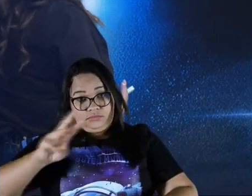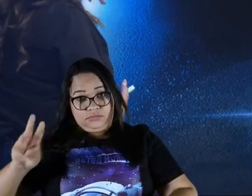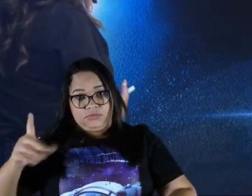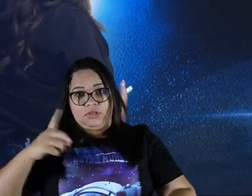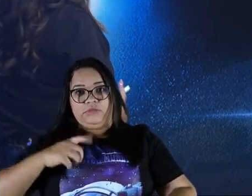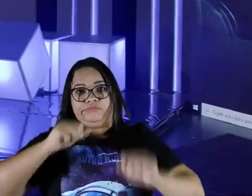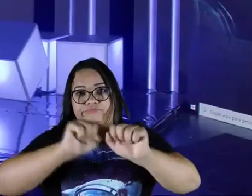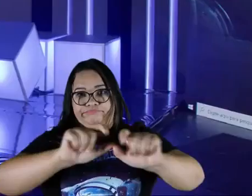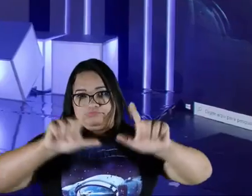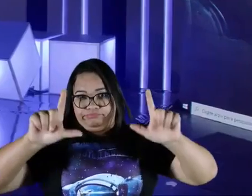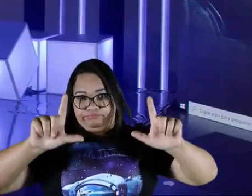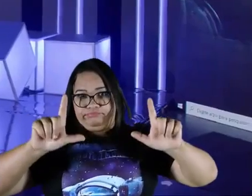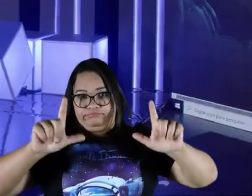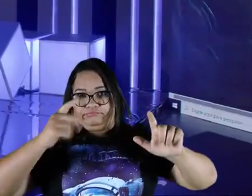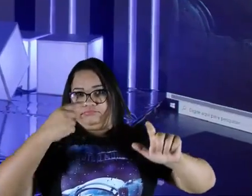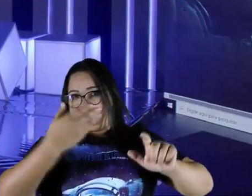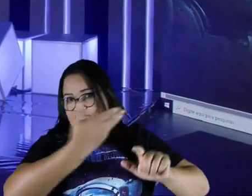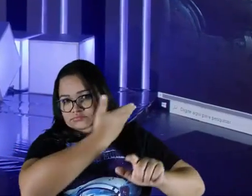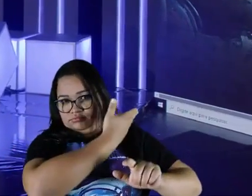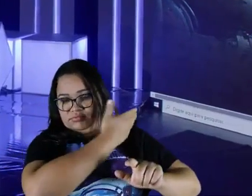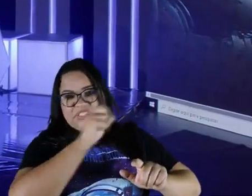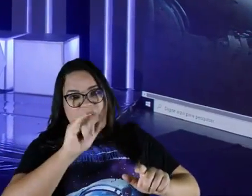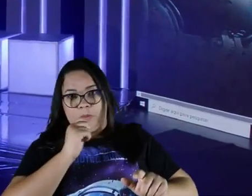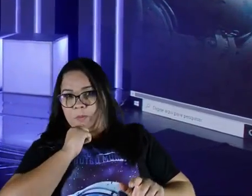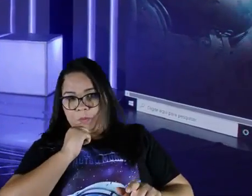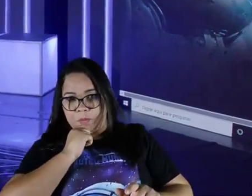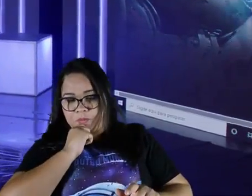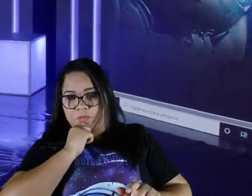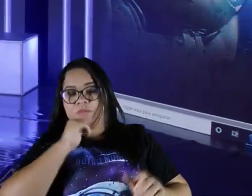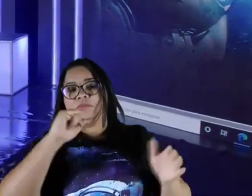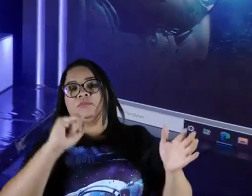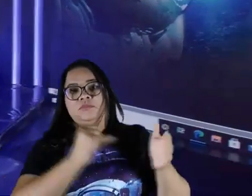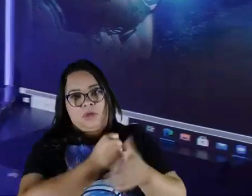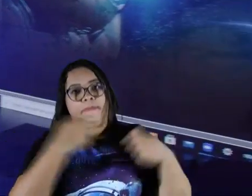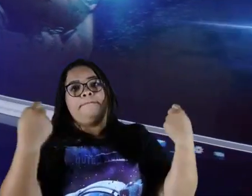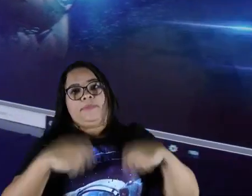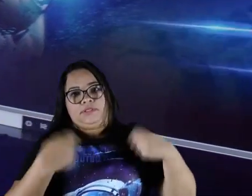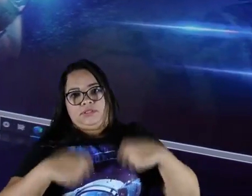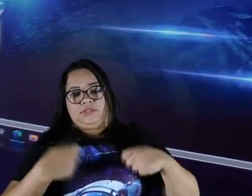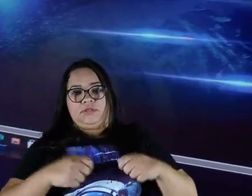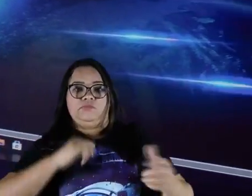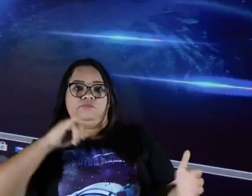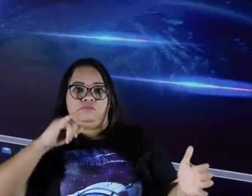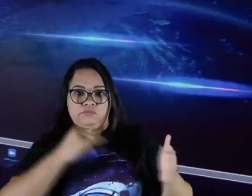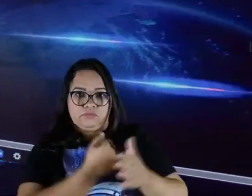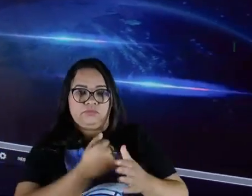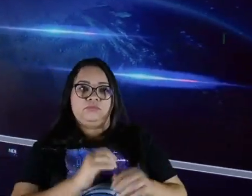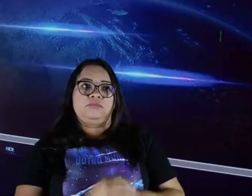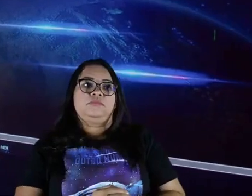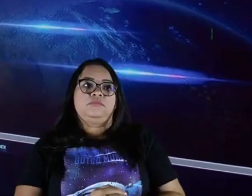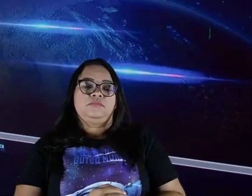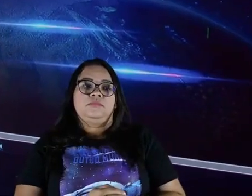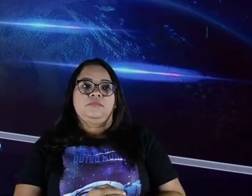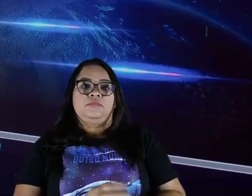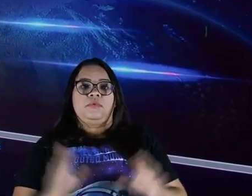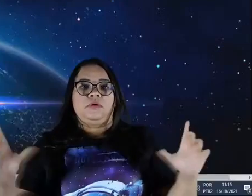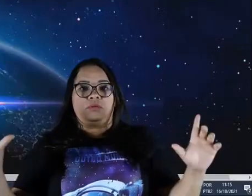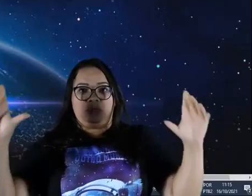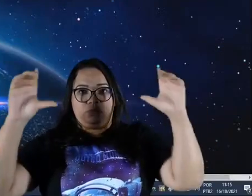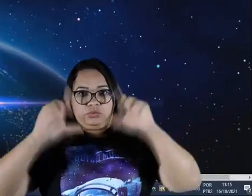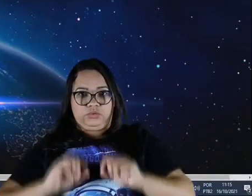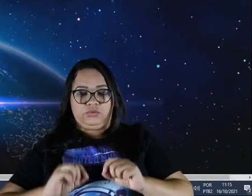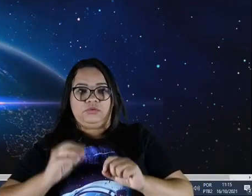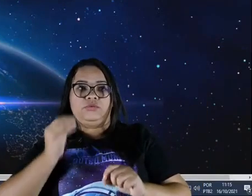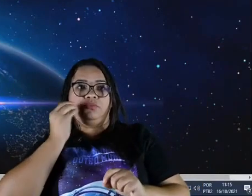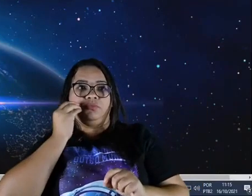tem essa tela para você se inscrever. Se você ainda não se inscreveu, você se inscreva. No entanto, meninos, vamos lá, fecha ali essa janelinha aí para a